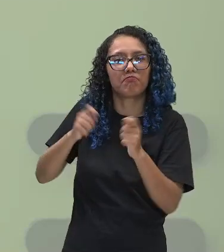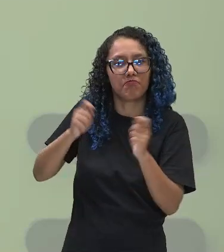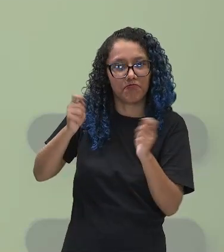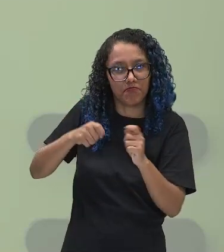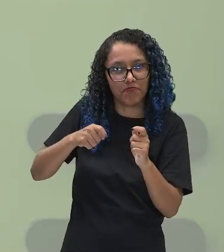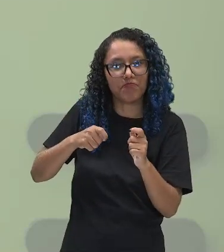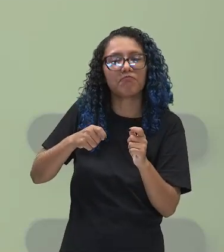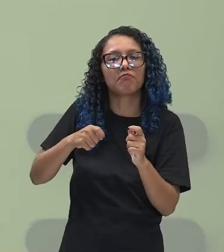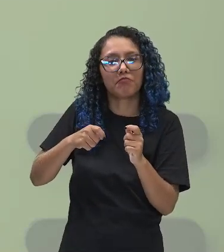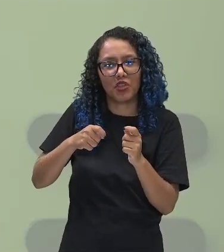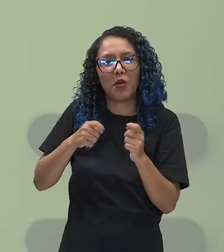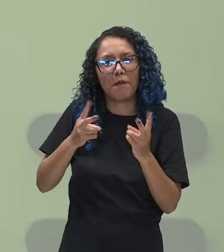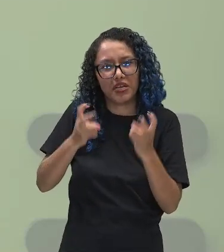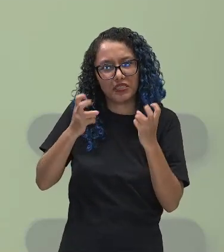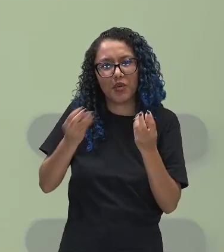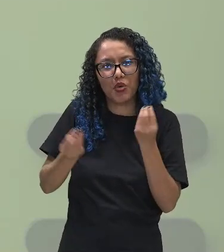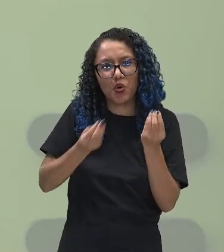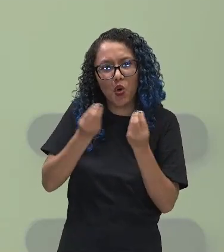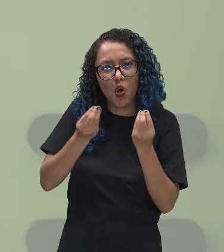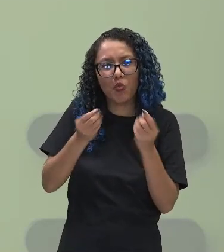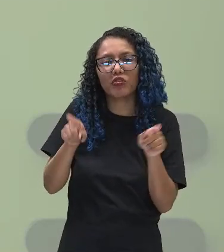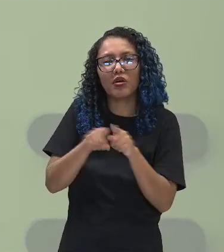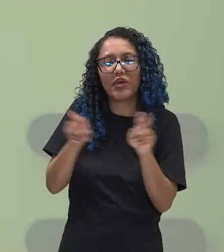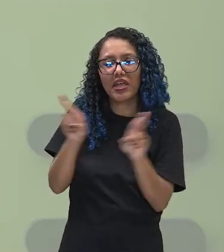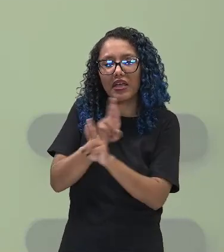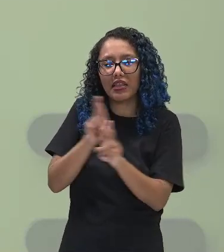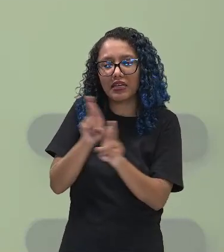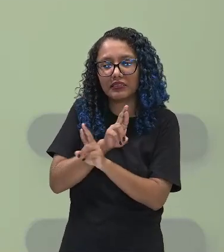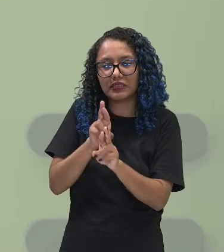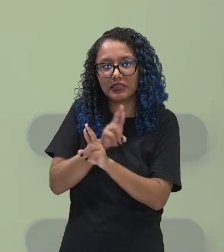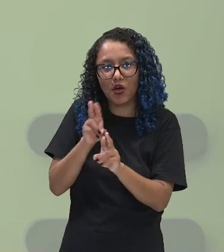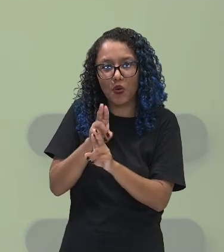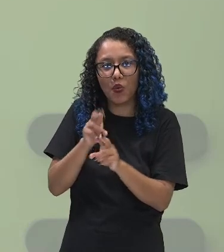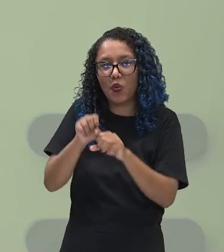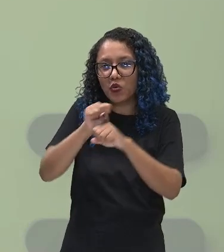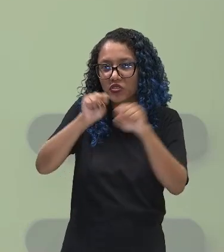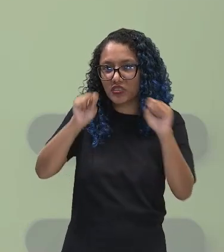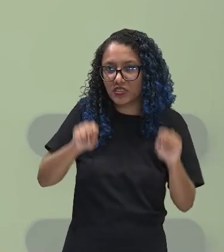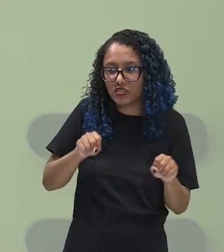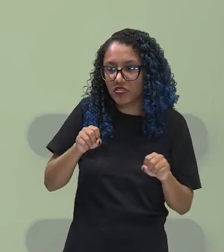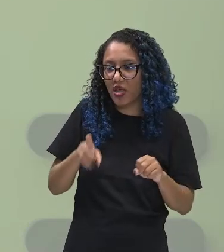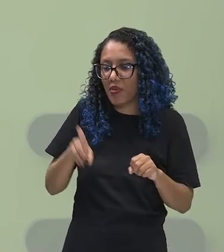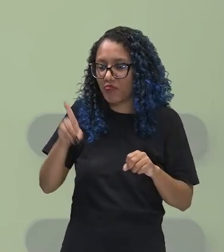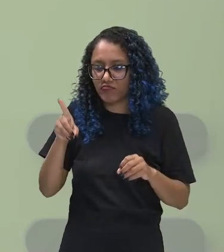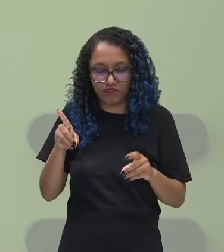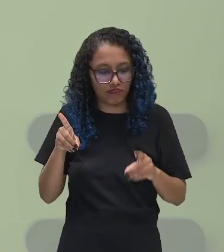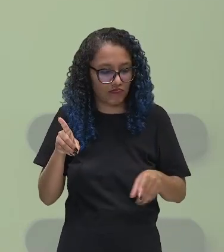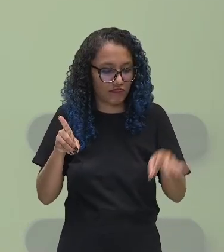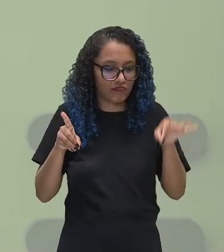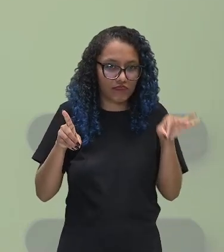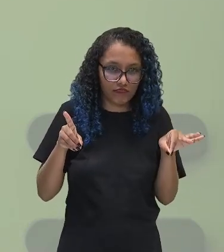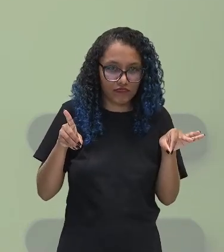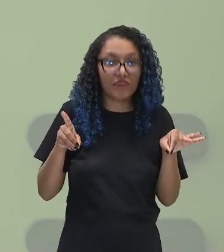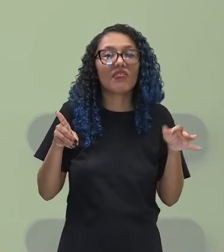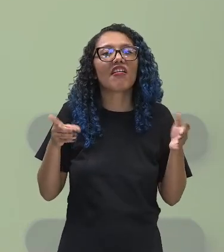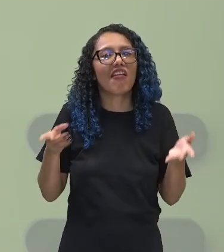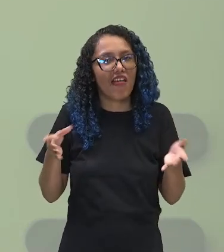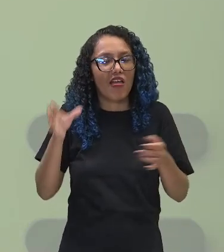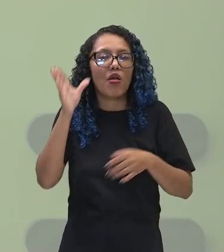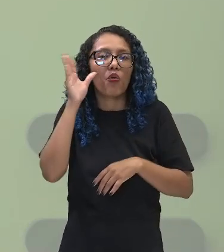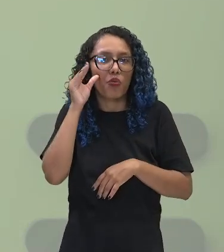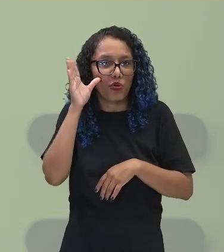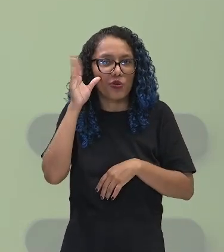sistema reprodutor masculino e feminino. Percebam bem aí essa outra ligação. Isso aí é uma curiosidade que eu trago